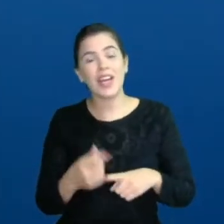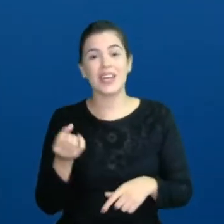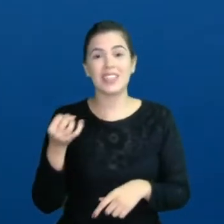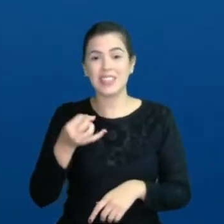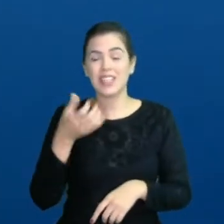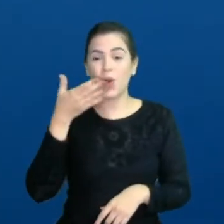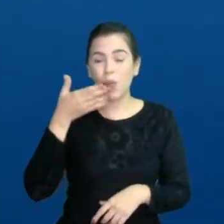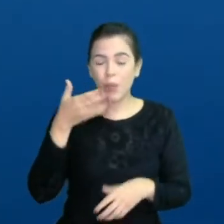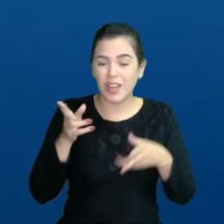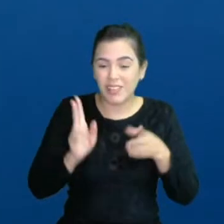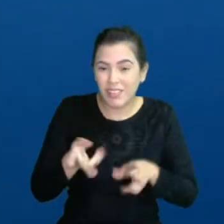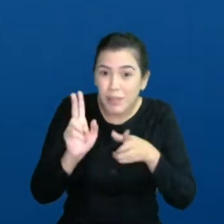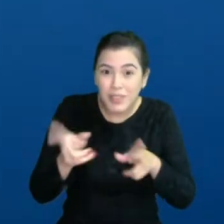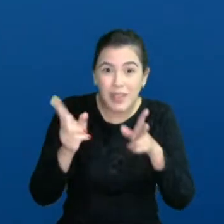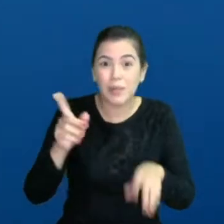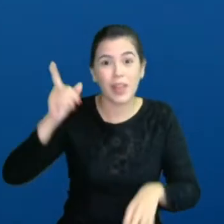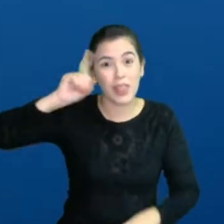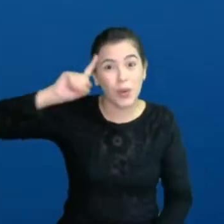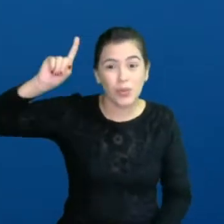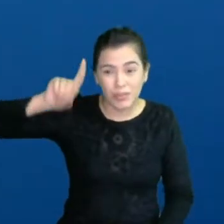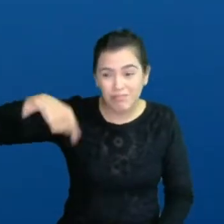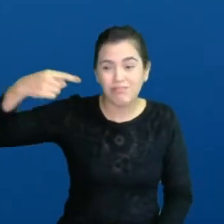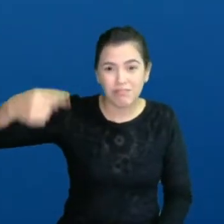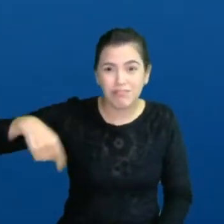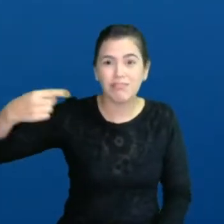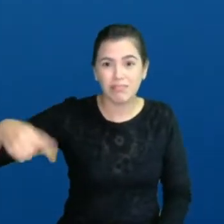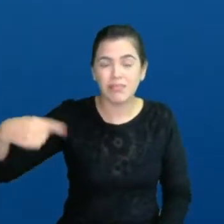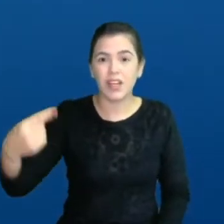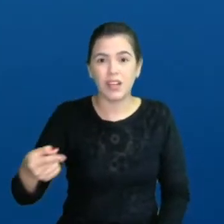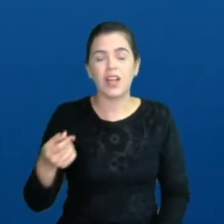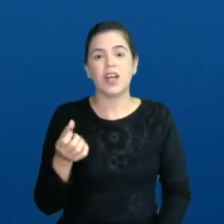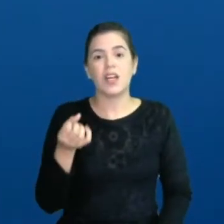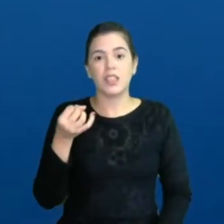com regularidade, ou seja, todos os dias,